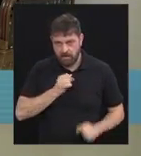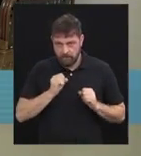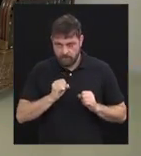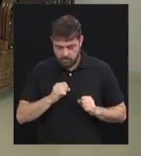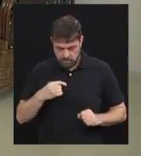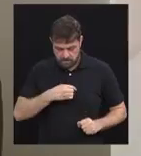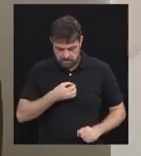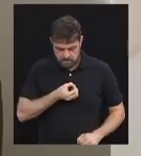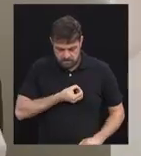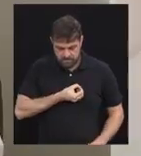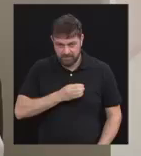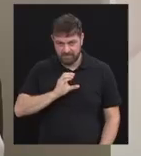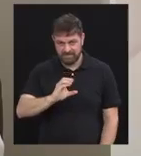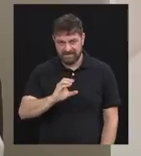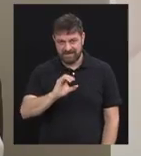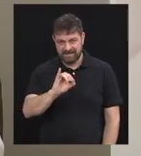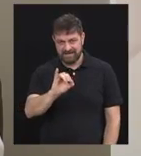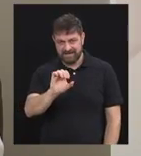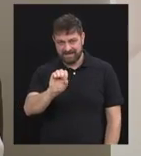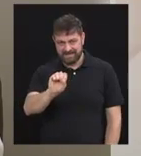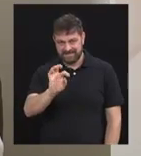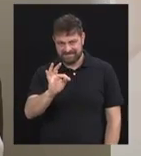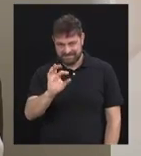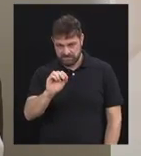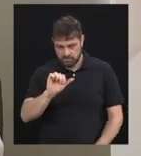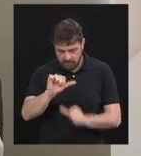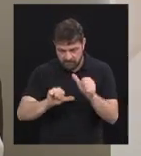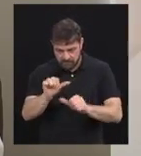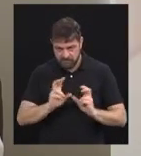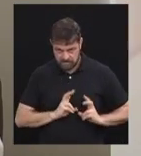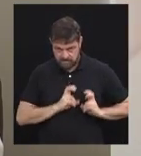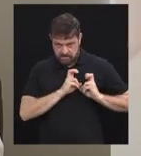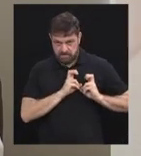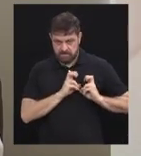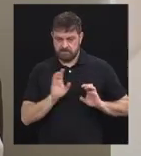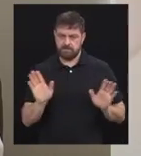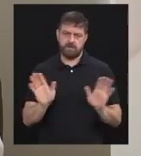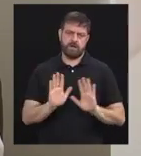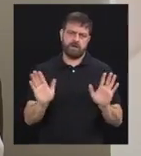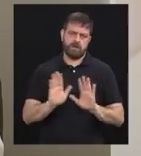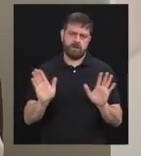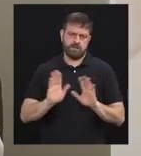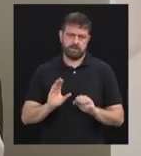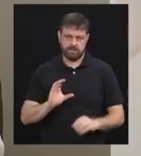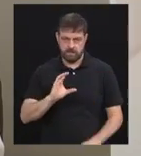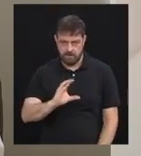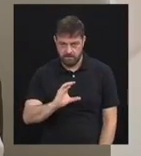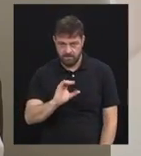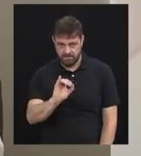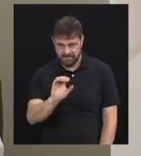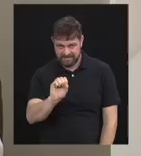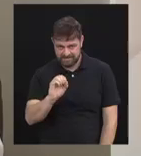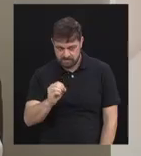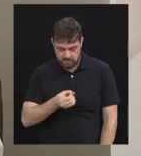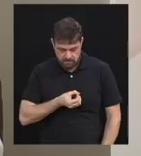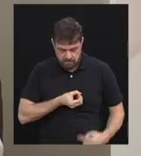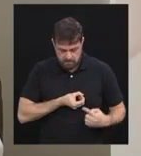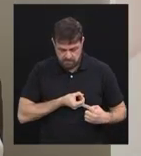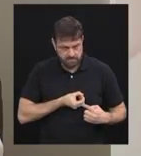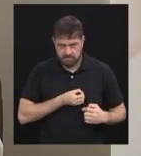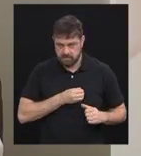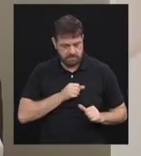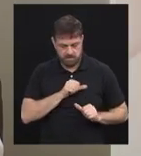um câncer? Não, o cisto não. O cisto é uma lesão benigna que não se